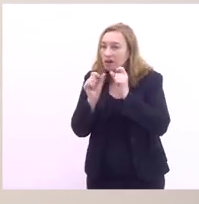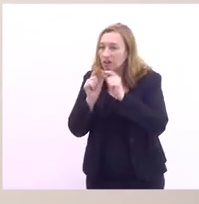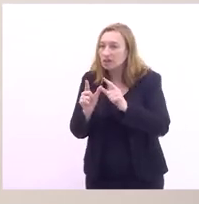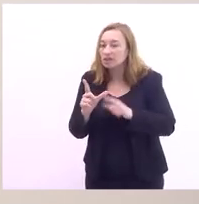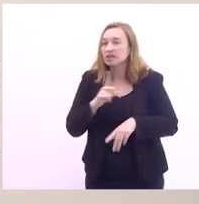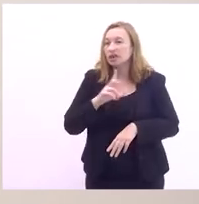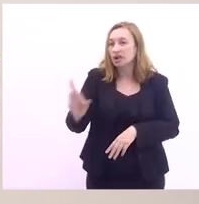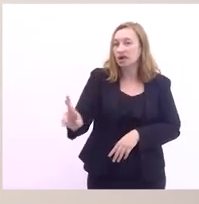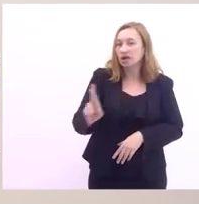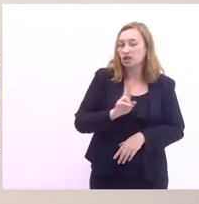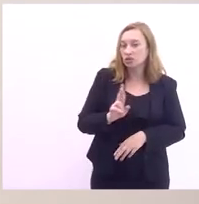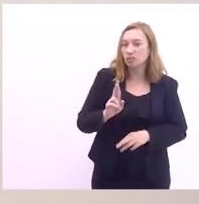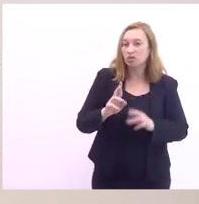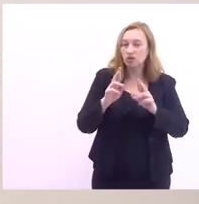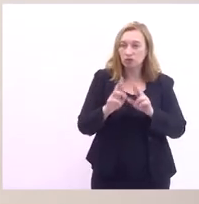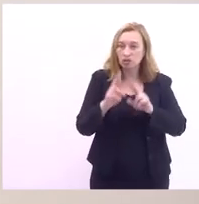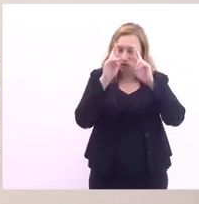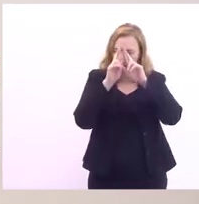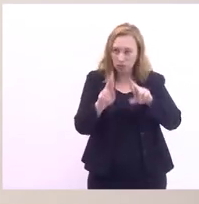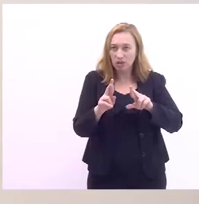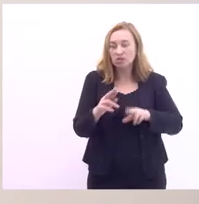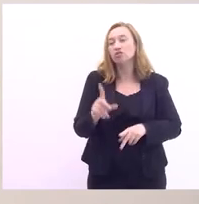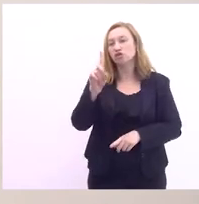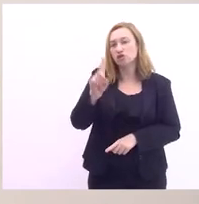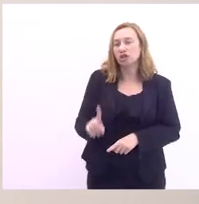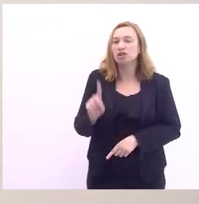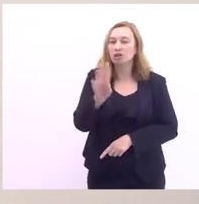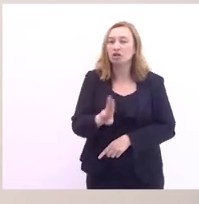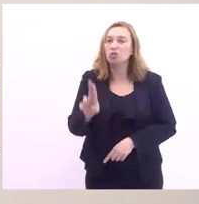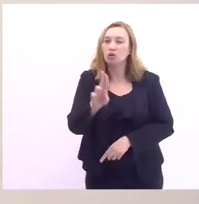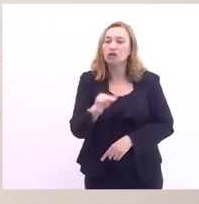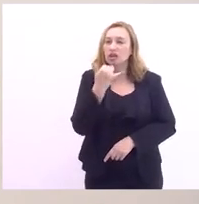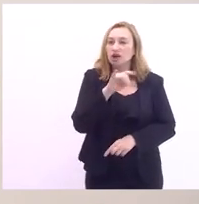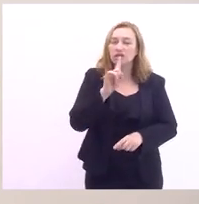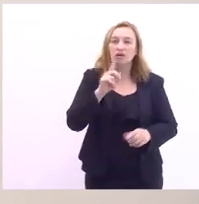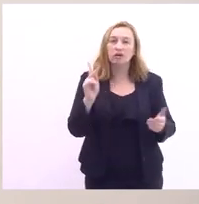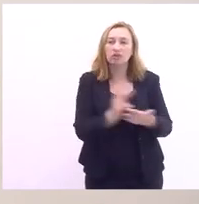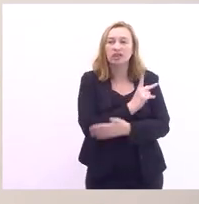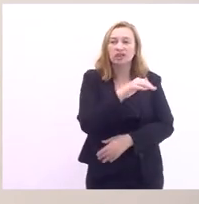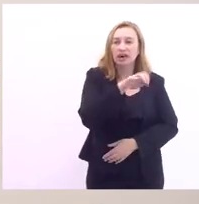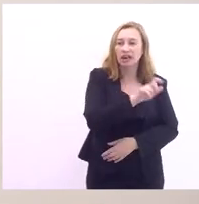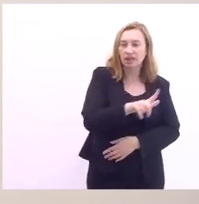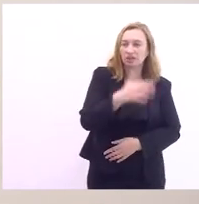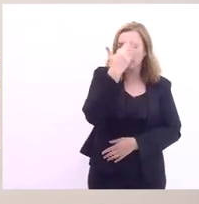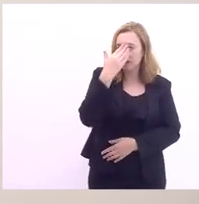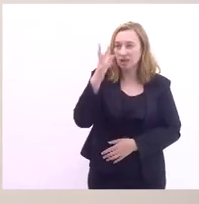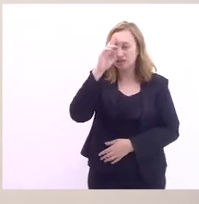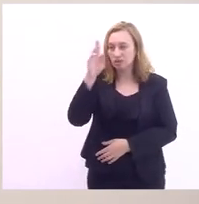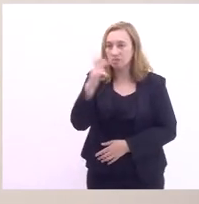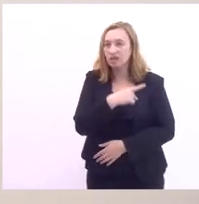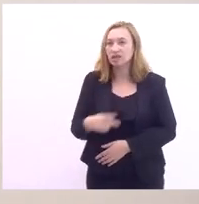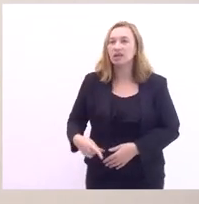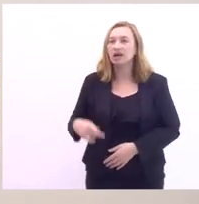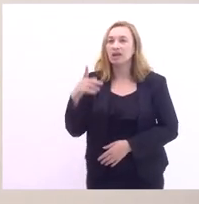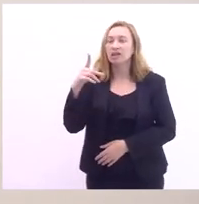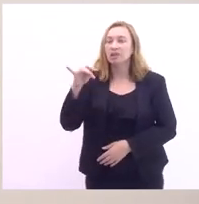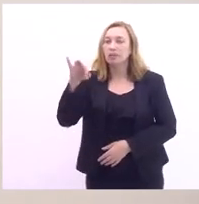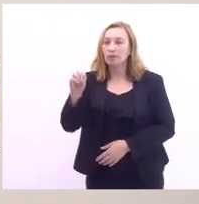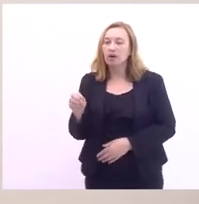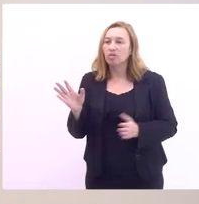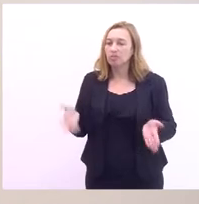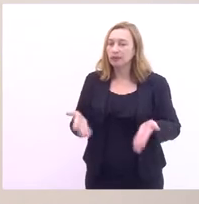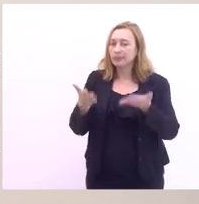ter o respeito ao seu direito enquanto consumidor, o que não ocorre com a Enel. Obrigado, presidente Paulo, parabéns pela sua